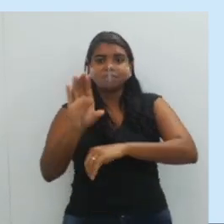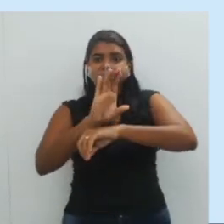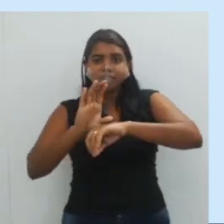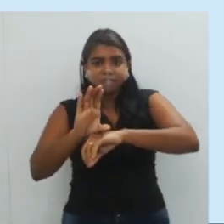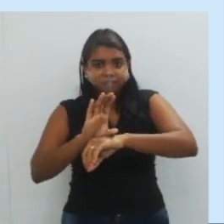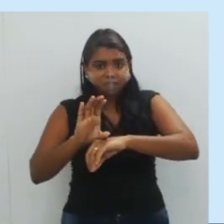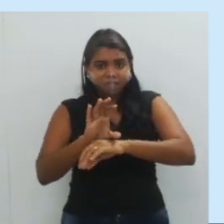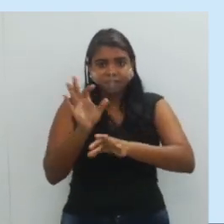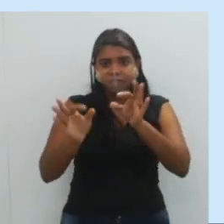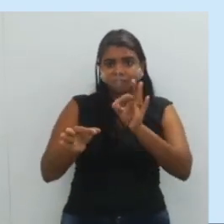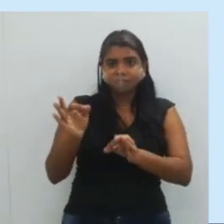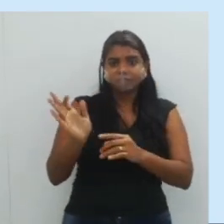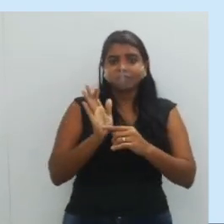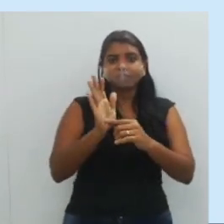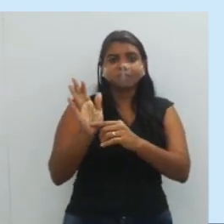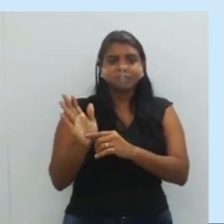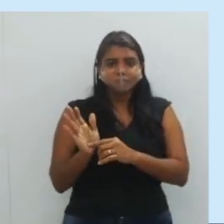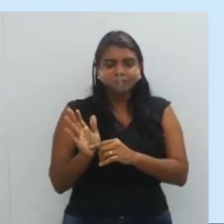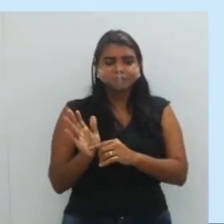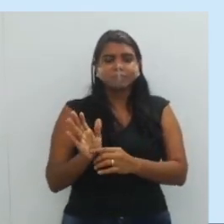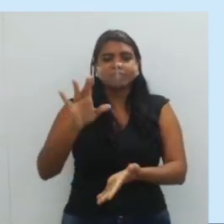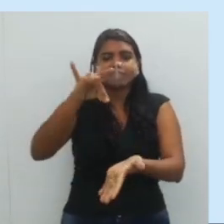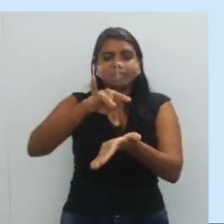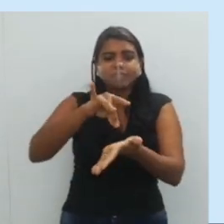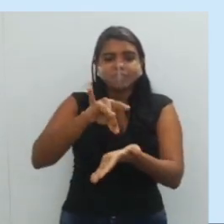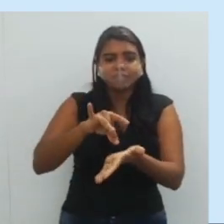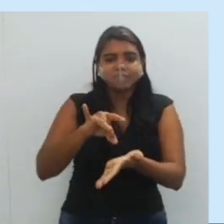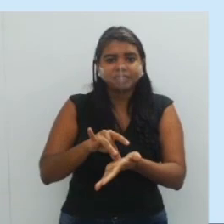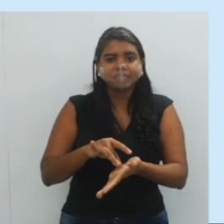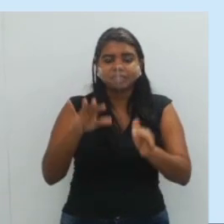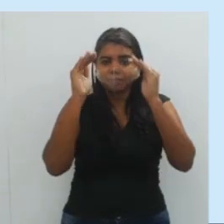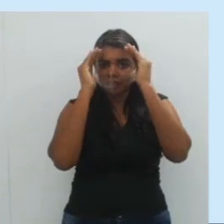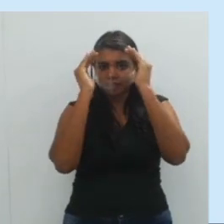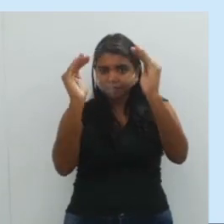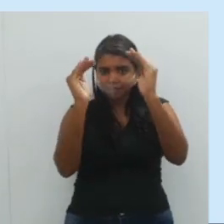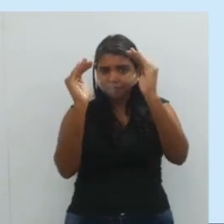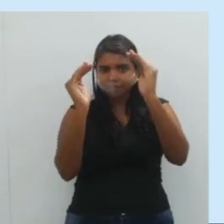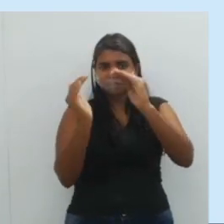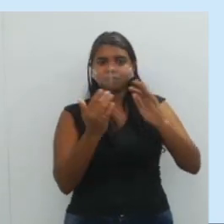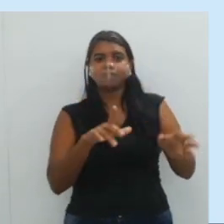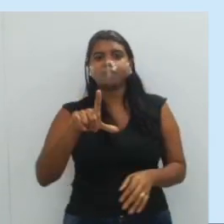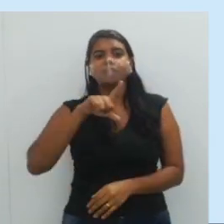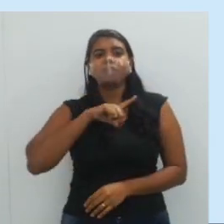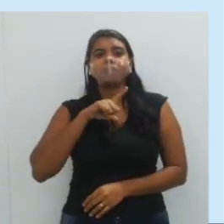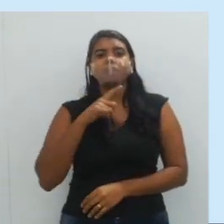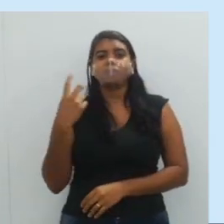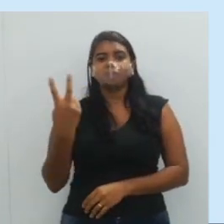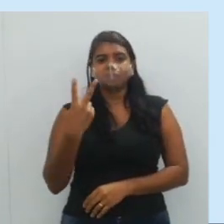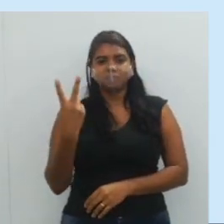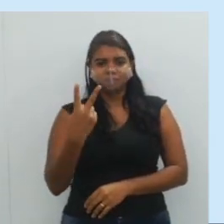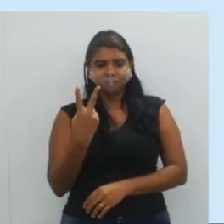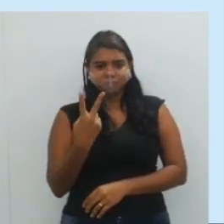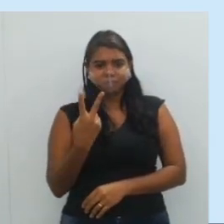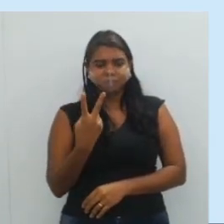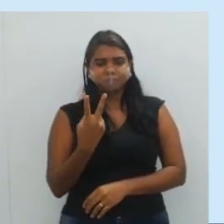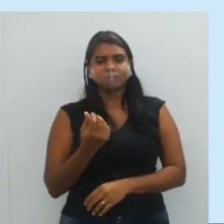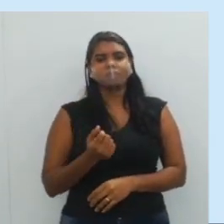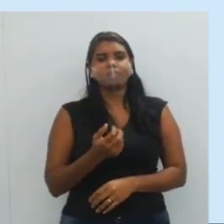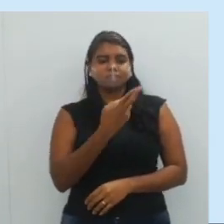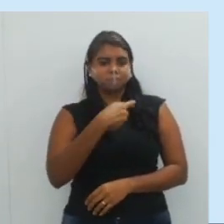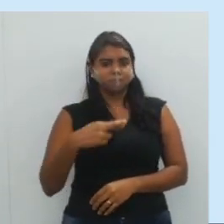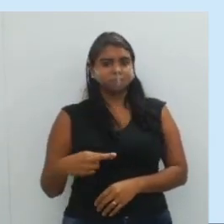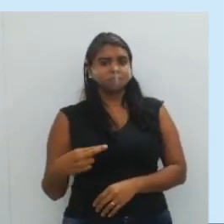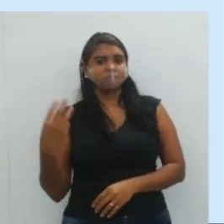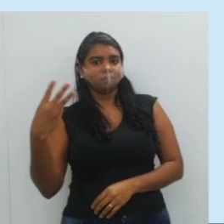Constituição a gente coloca como sagrada verdade, ou seja, que merece respeito. Então nós temos dois símbolos religiosos e